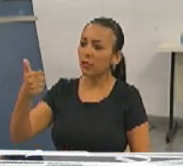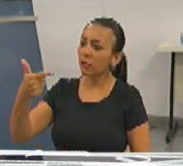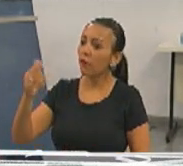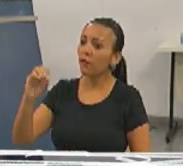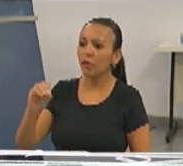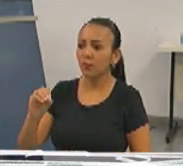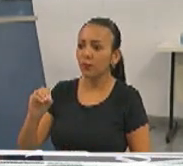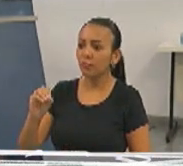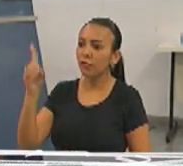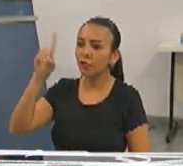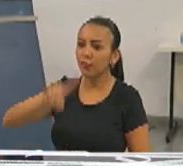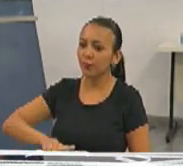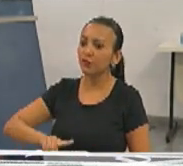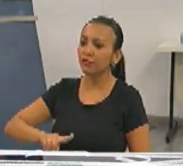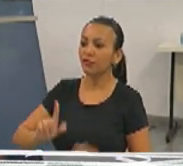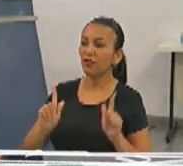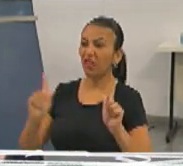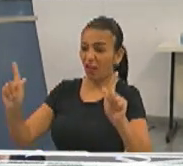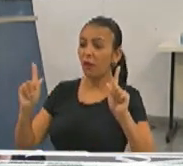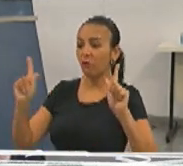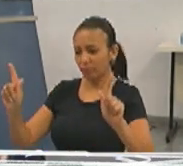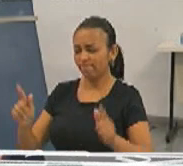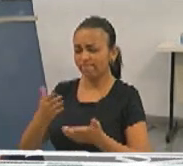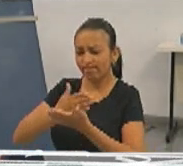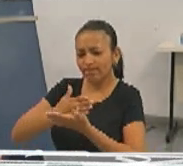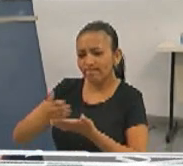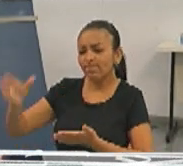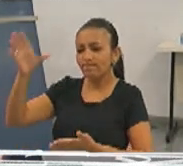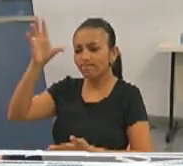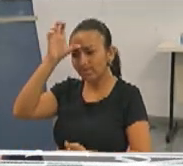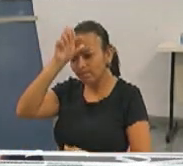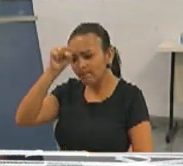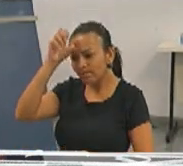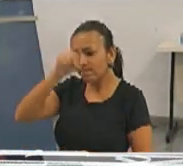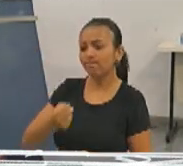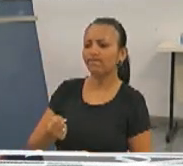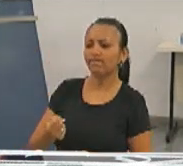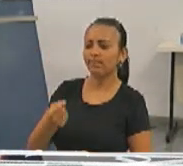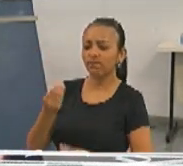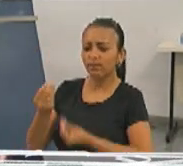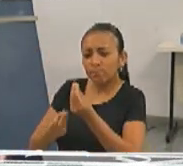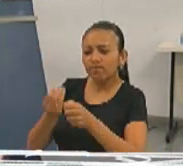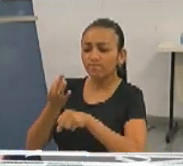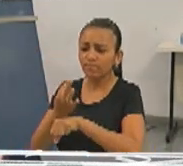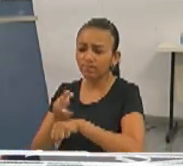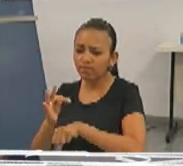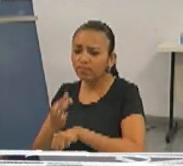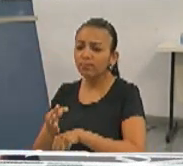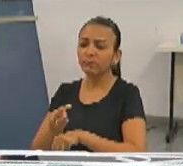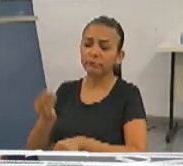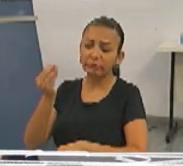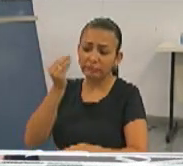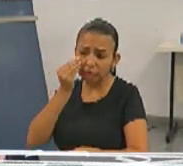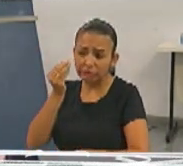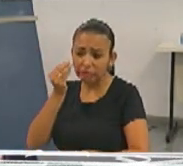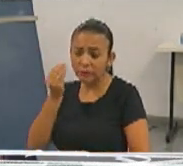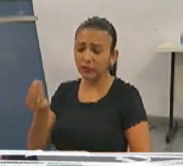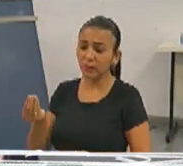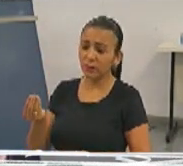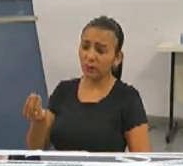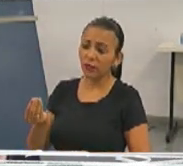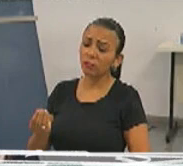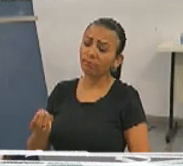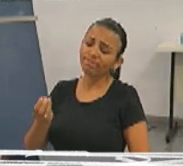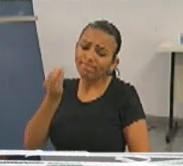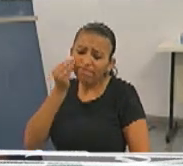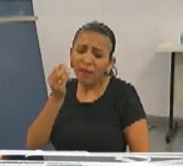assumimos, começamos a aprender com os técnicos, contando com eles, na boa